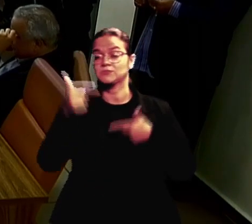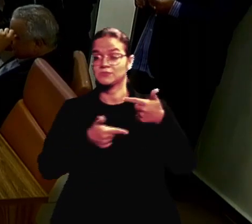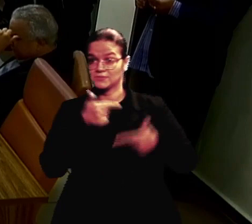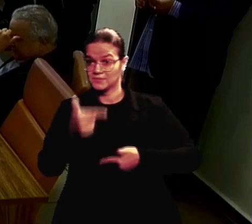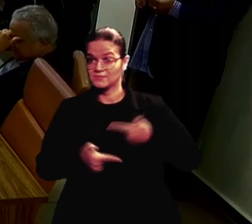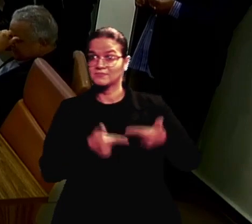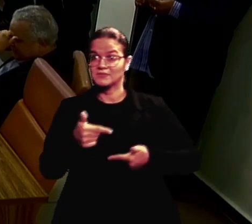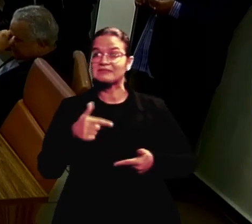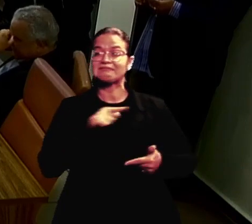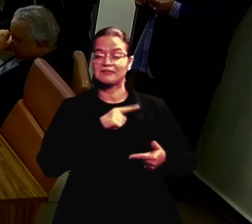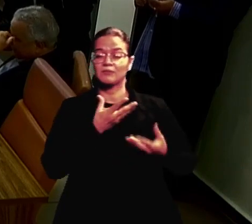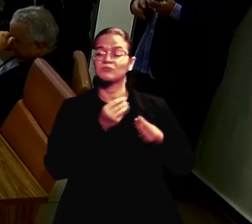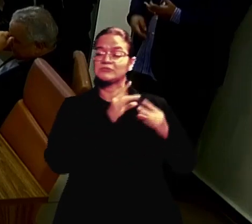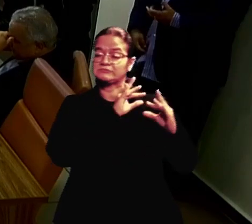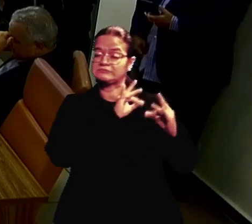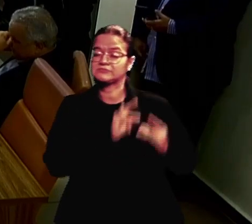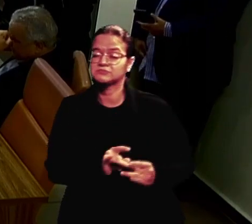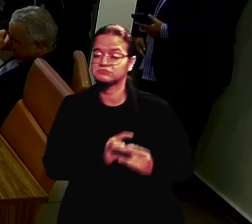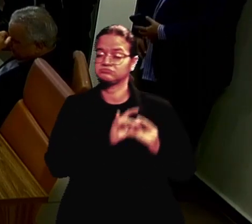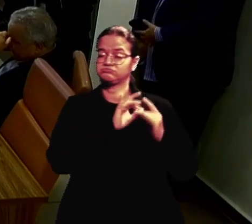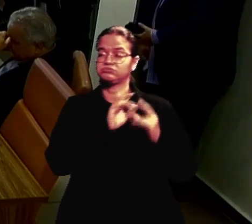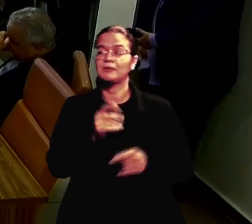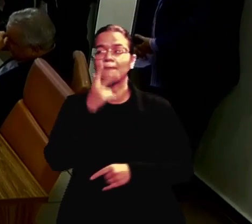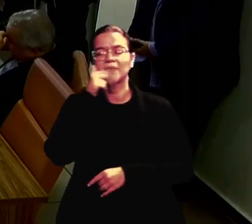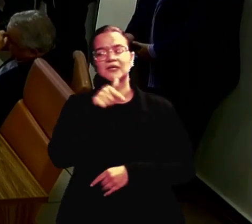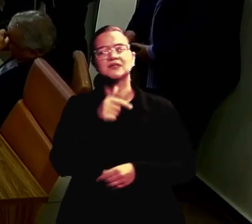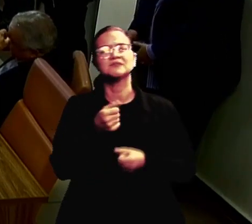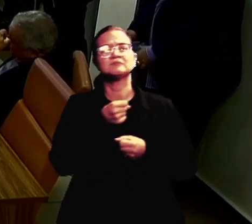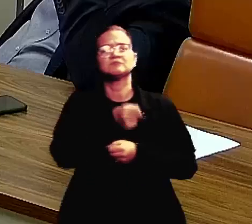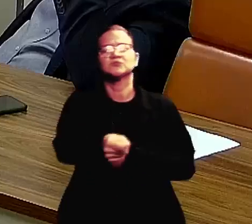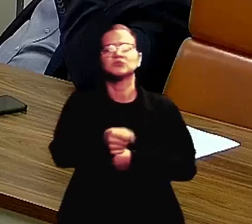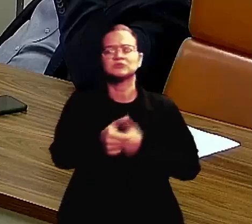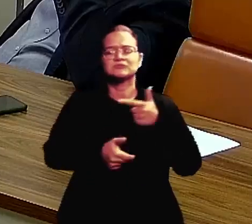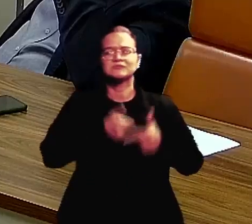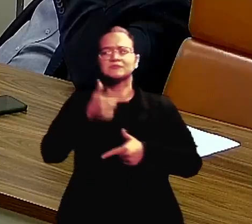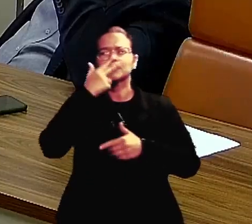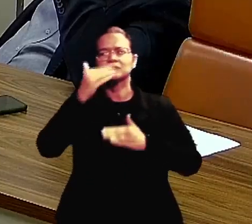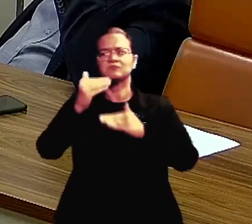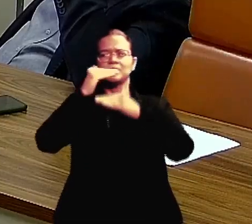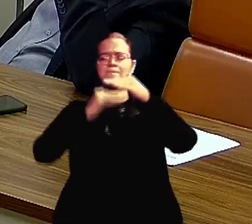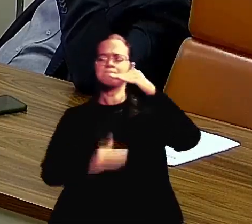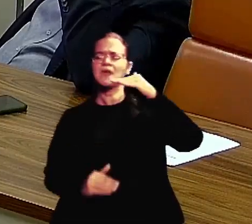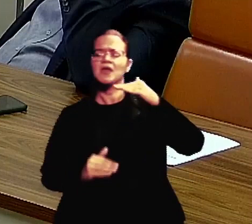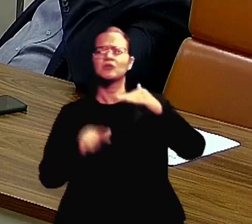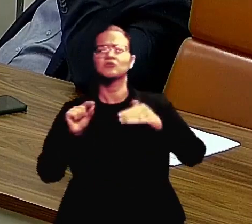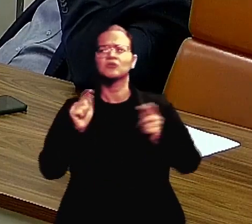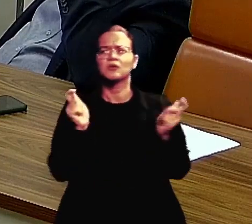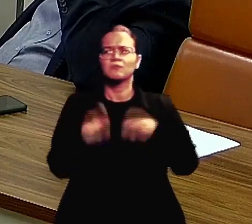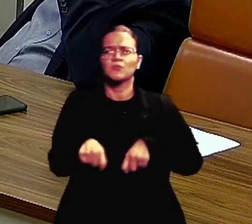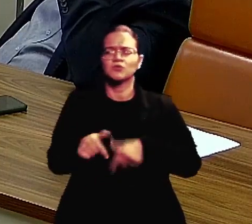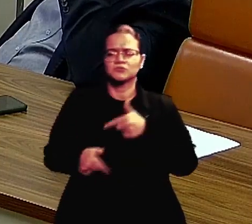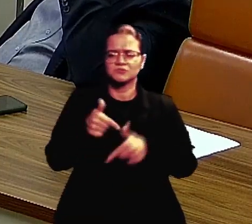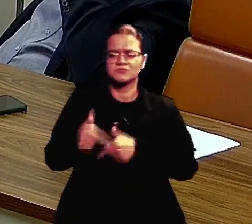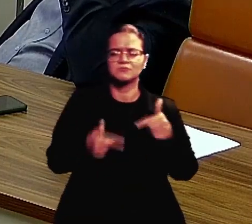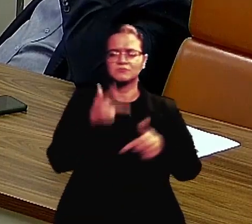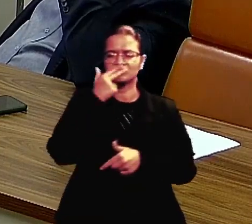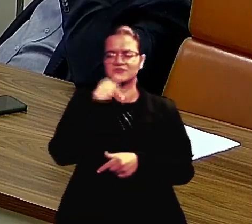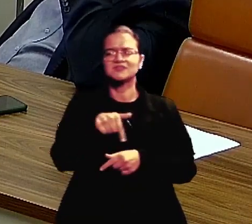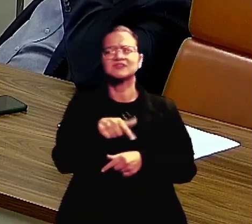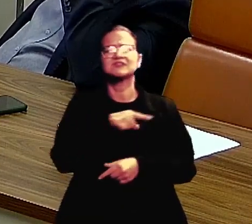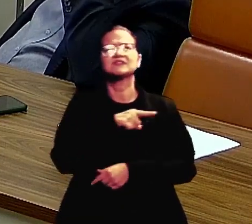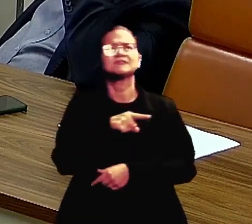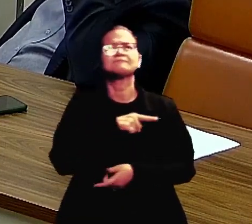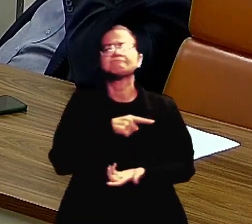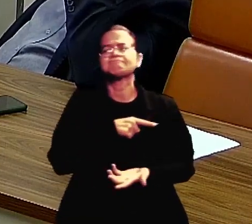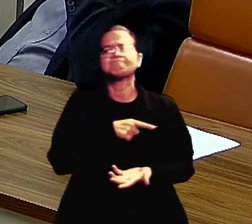eles são muito massacrados. Eles são colocados em condições aquém do que eles podem realizar. são